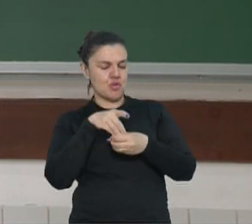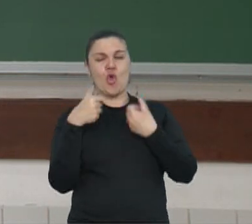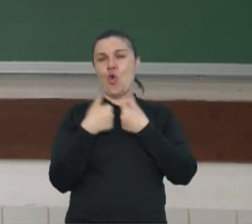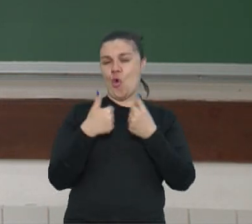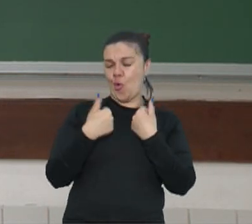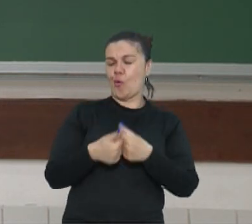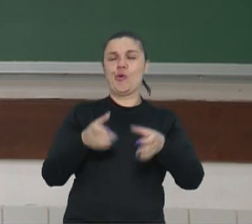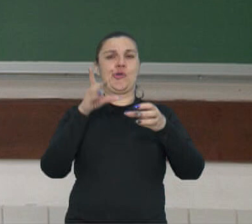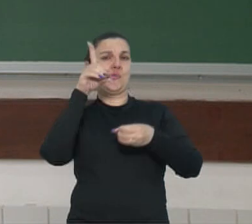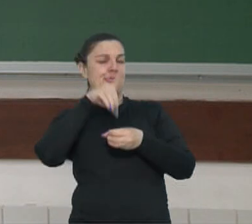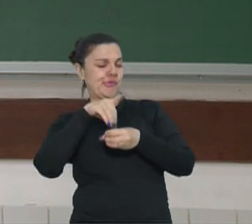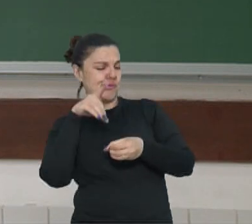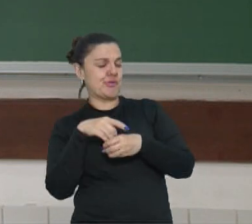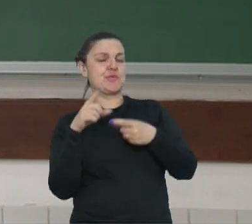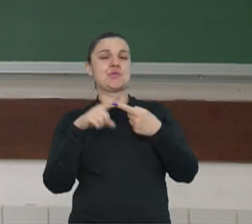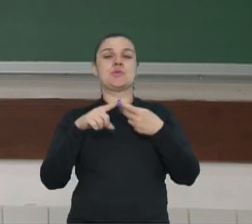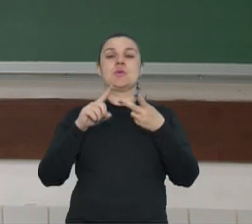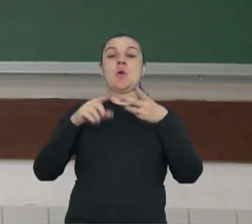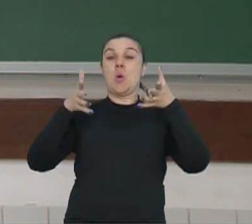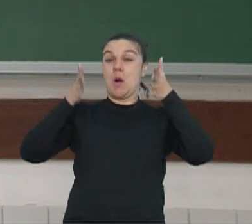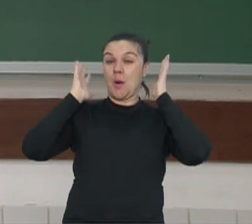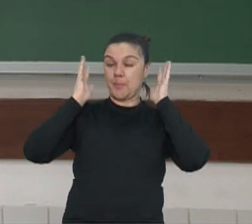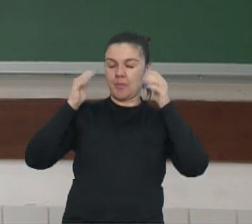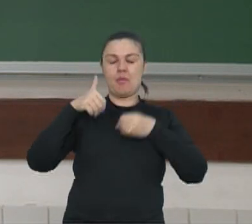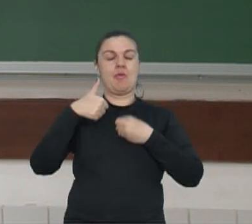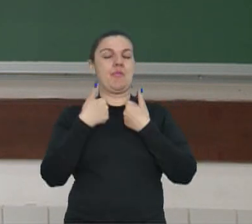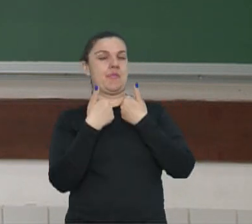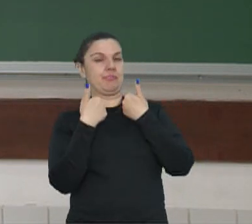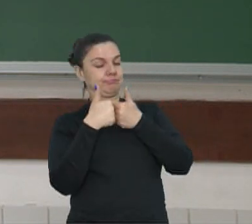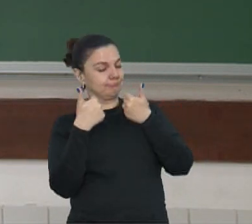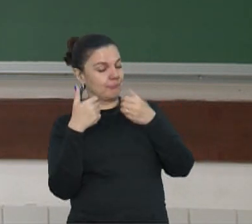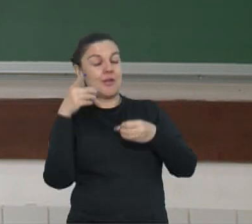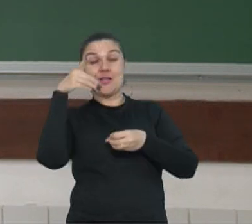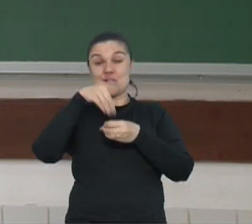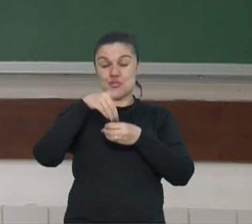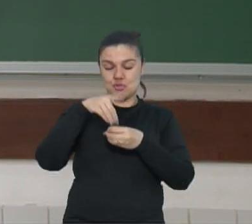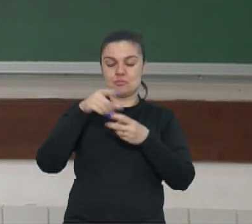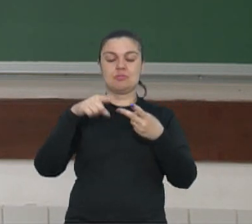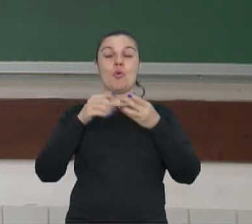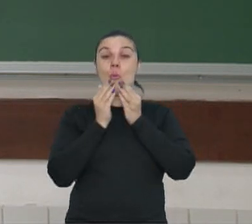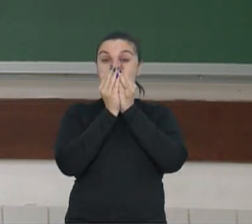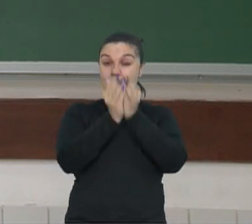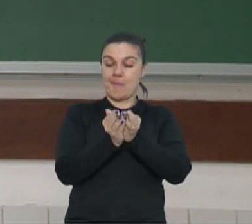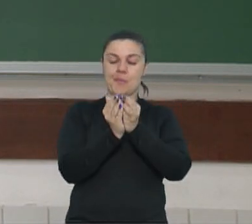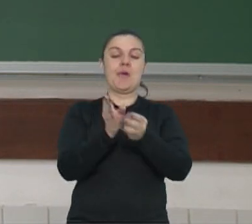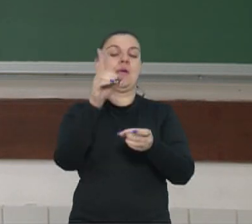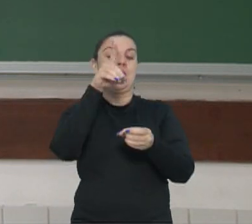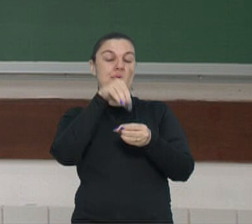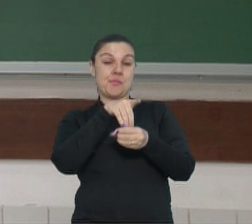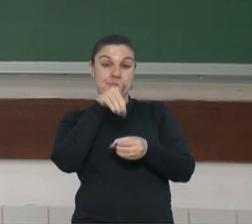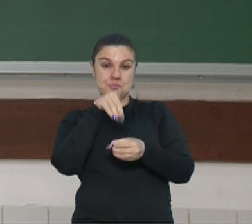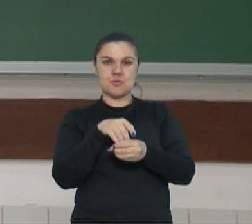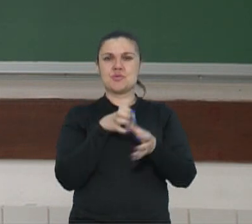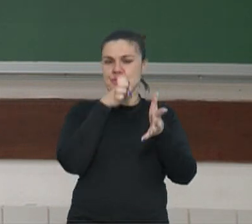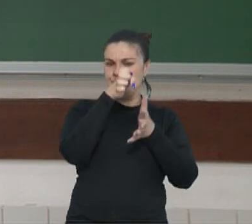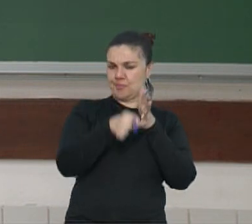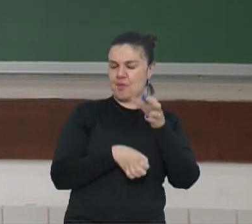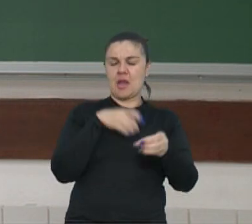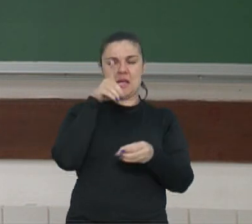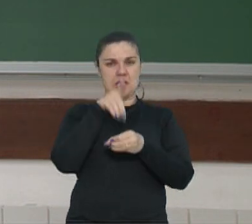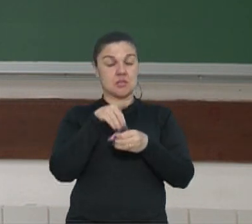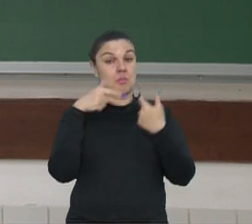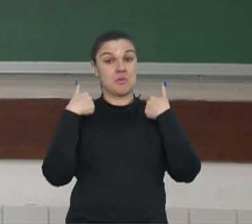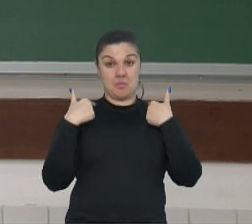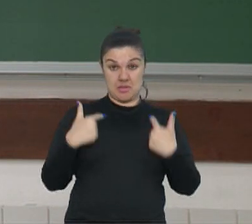diesel, caminhões a diesel, trens a diesel, embarcações a diesel. Então é muito diesel sendo queimado. Então precisamos de um diesel mais limpo. E a partir